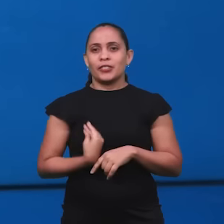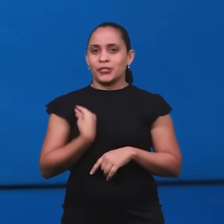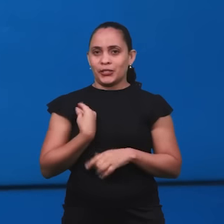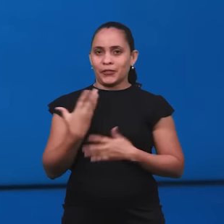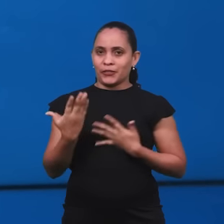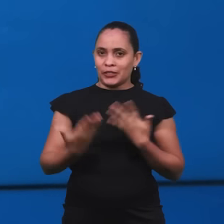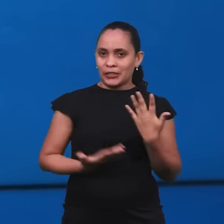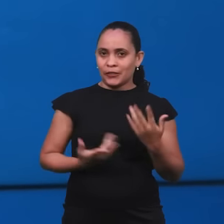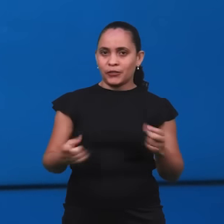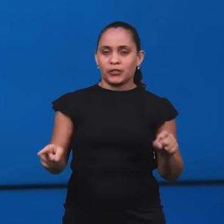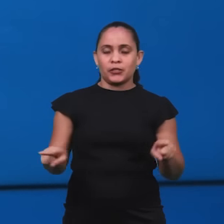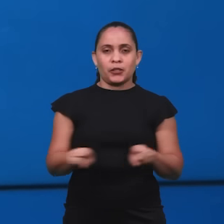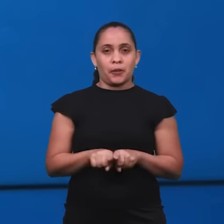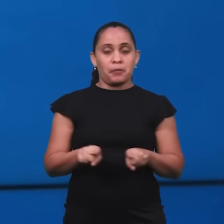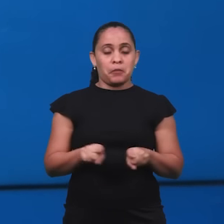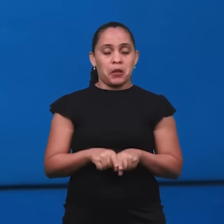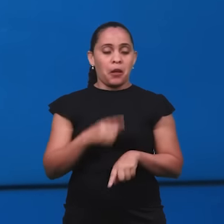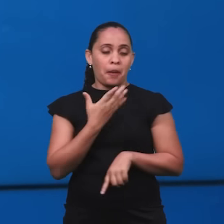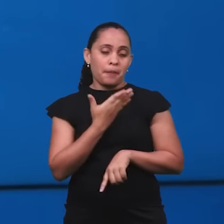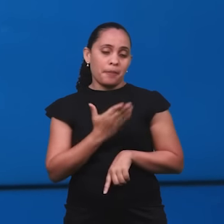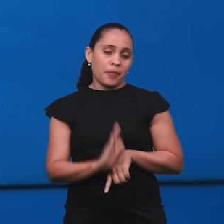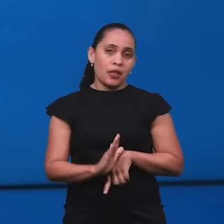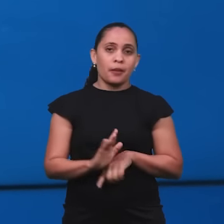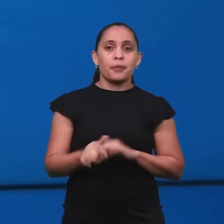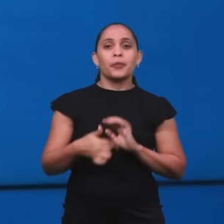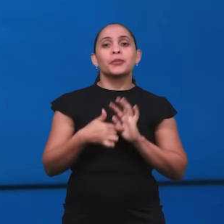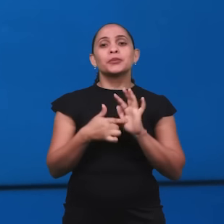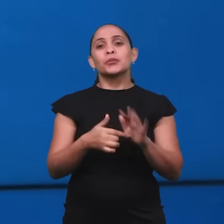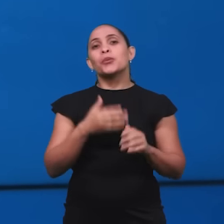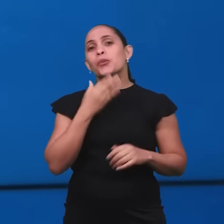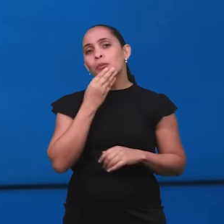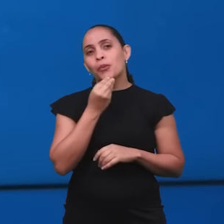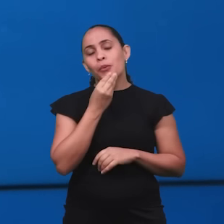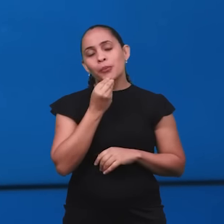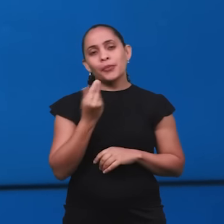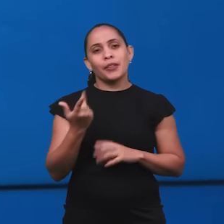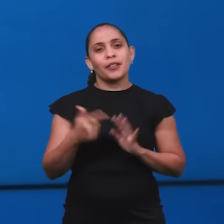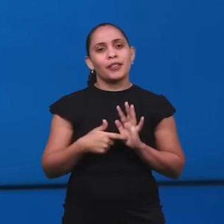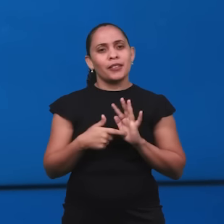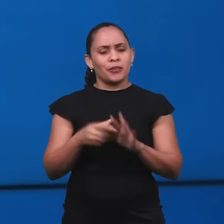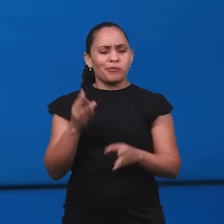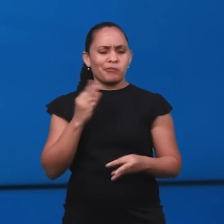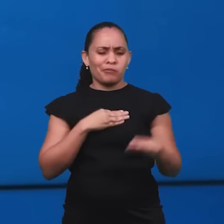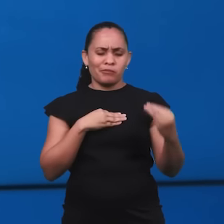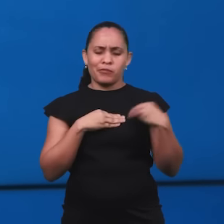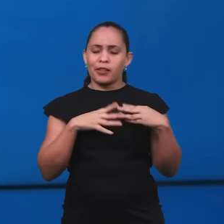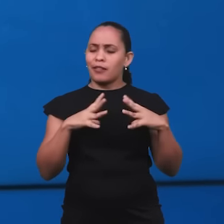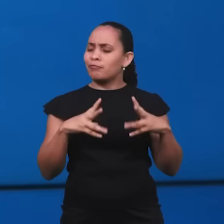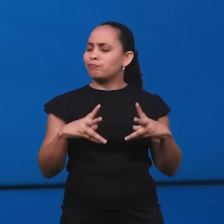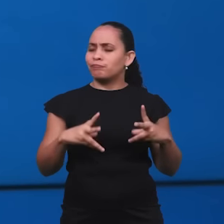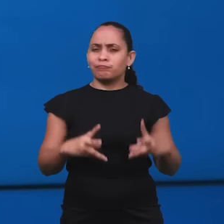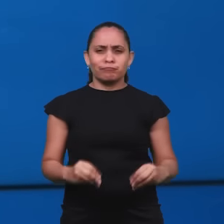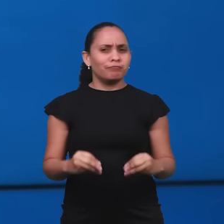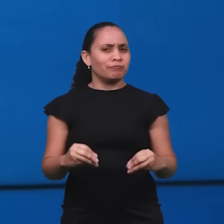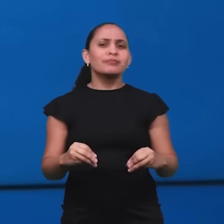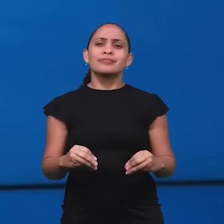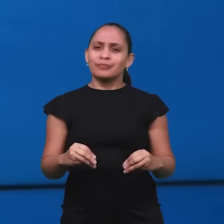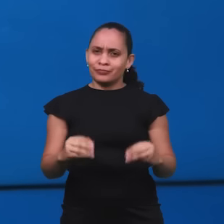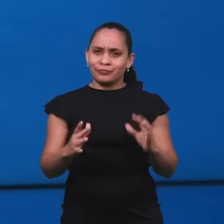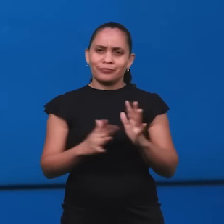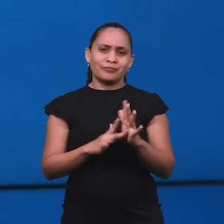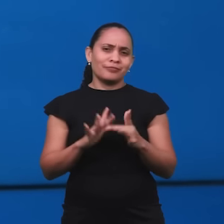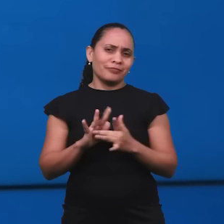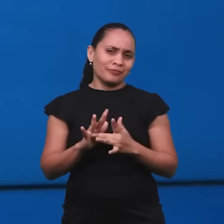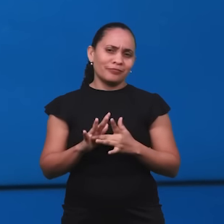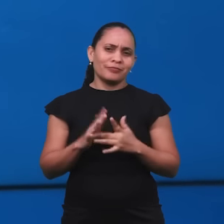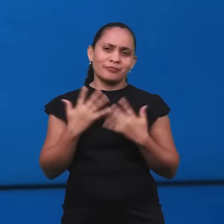cor branca ali mostrando o homem puro, o homem sem pecado, né? Mostrando Jesus ali, que coisa maravilhosa,